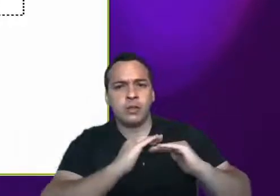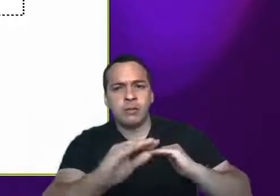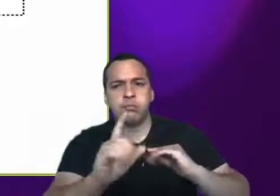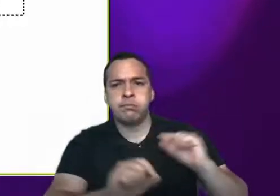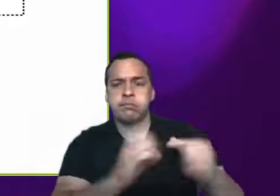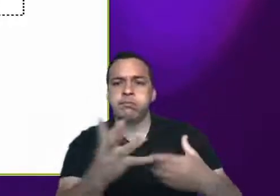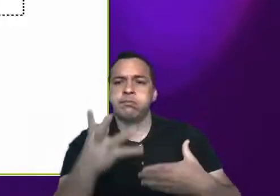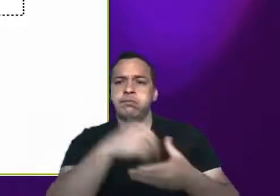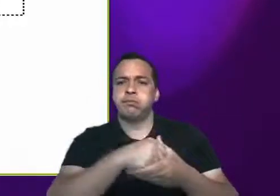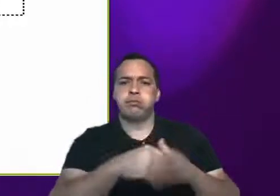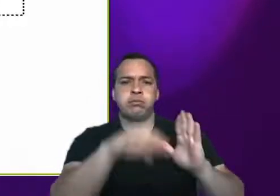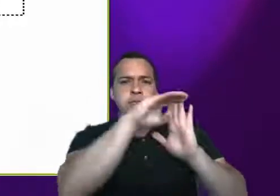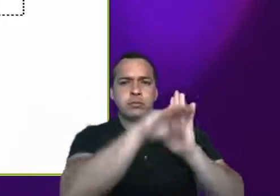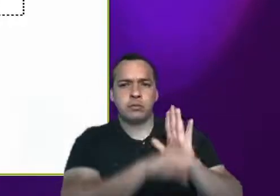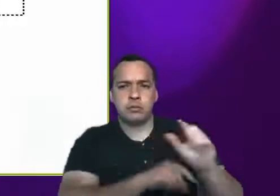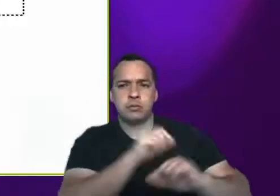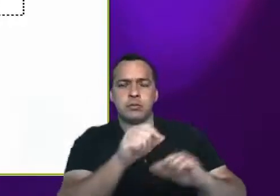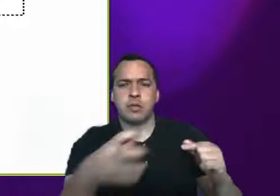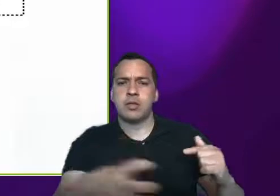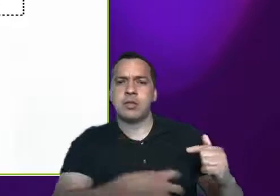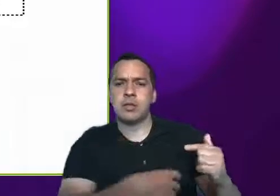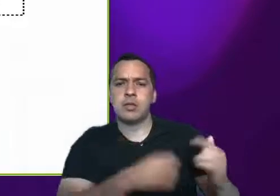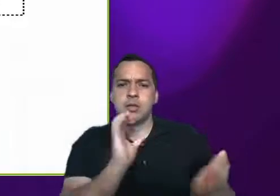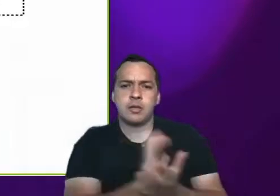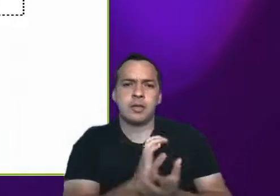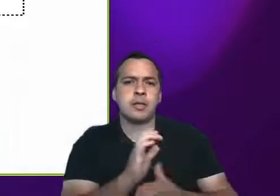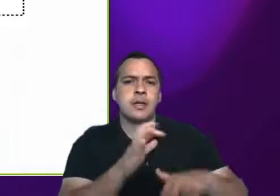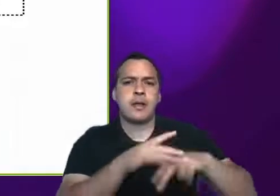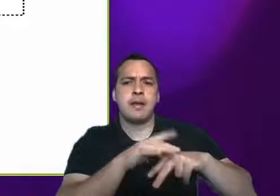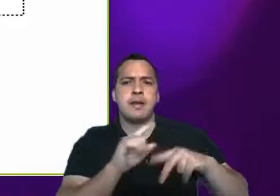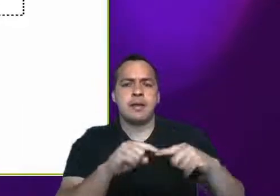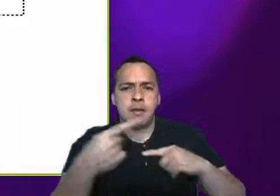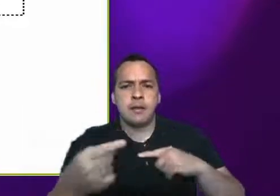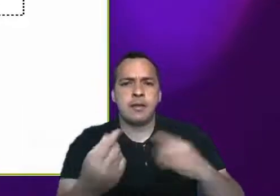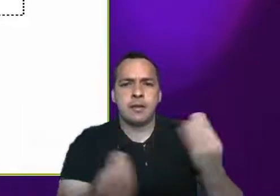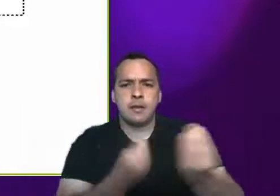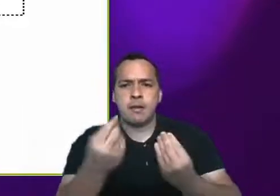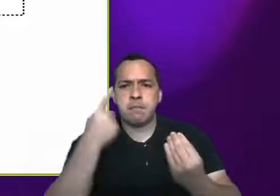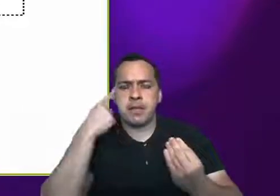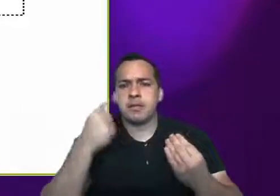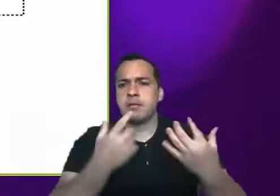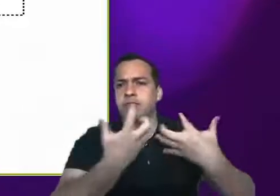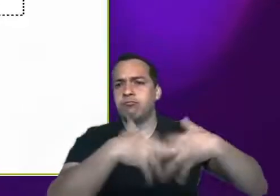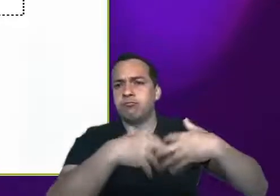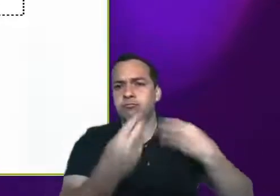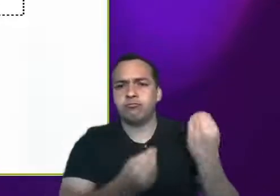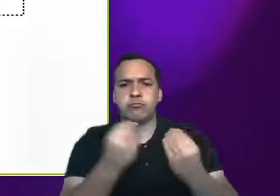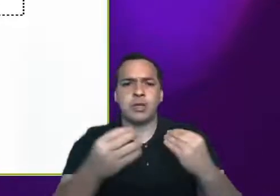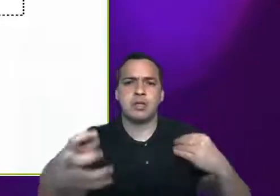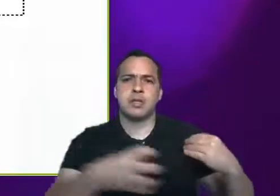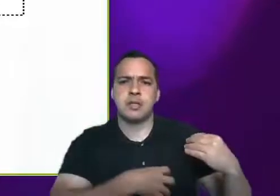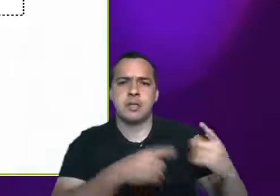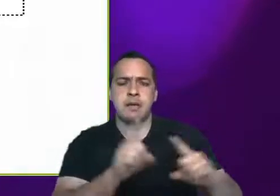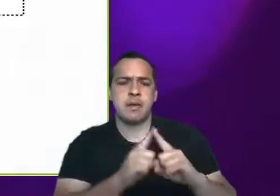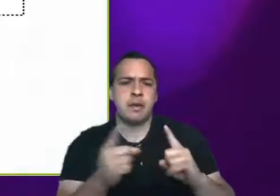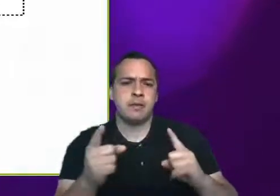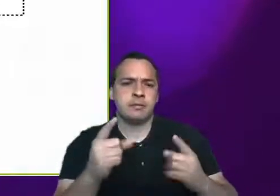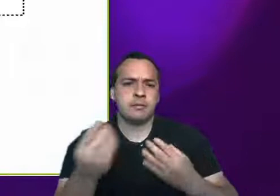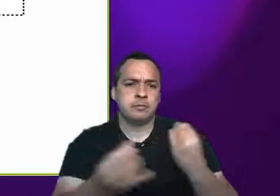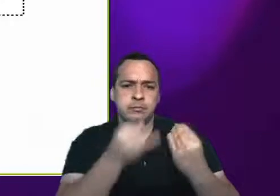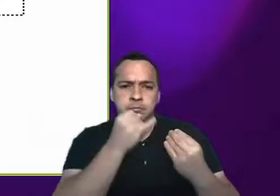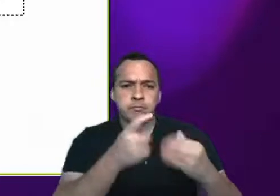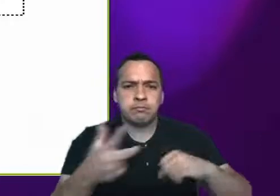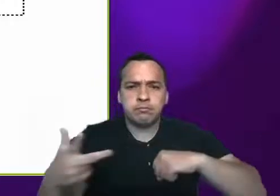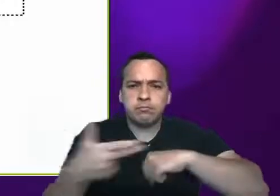apenas estático de introduzir numa lista de transplante aqueles pacientes e depois pensar numa cirurgia ou no